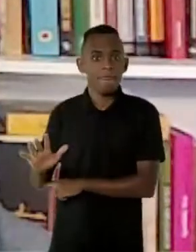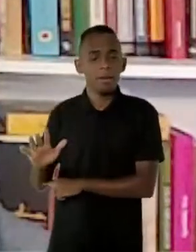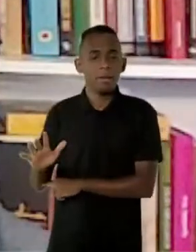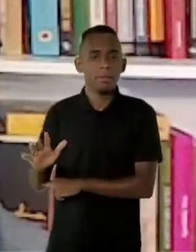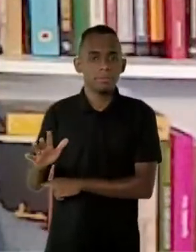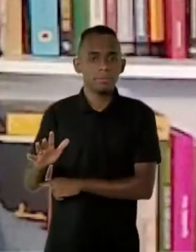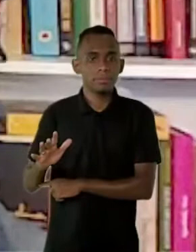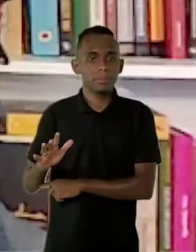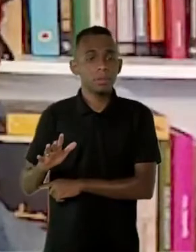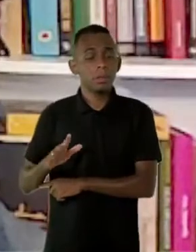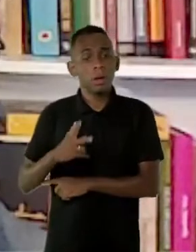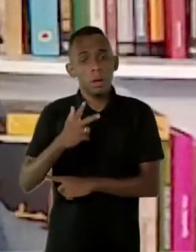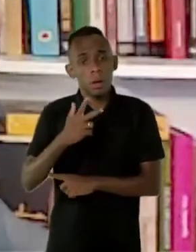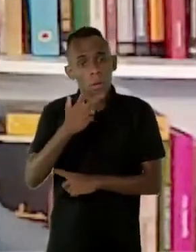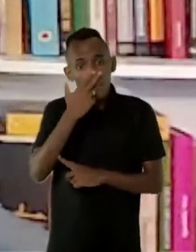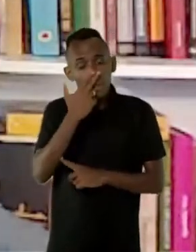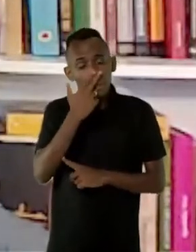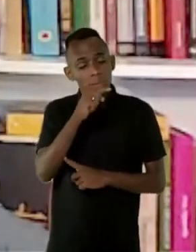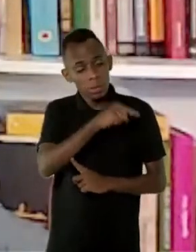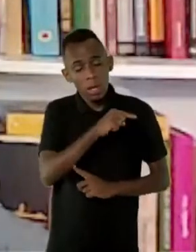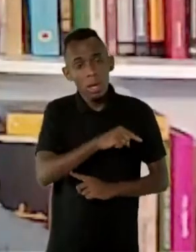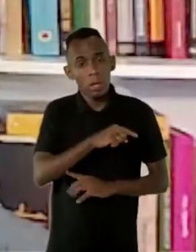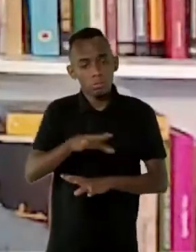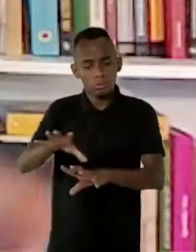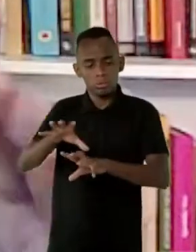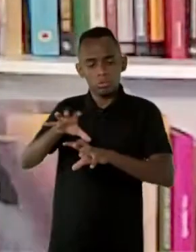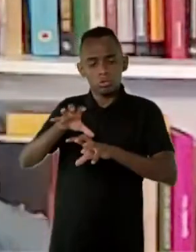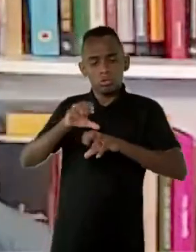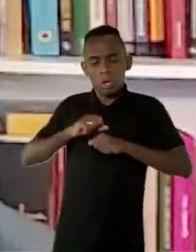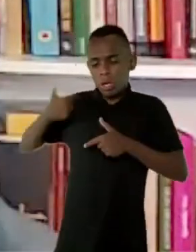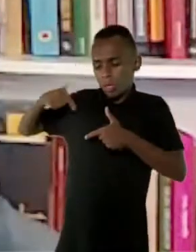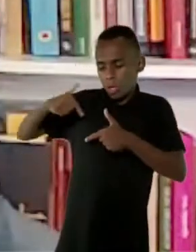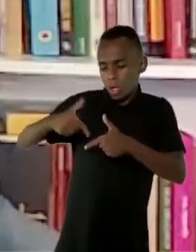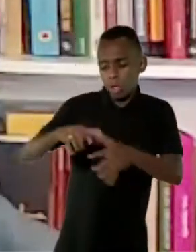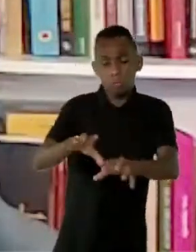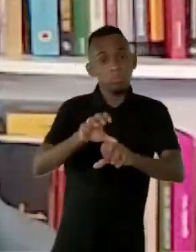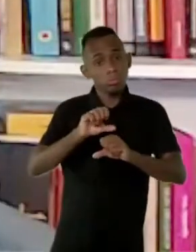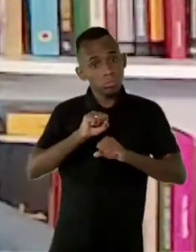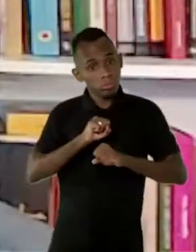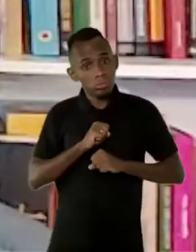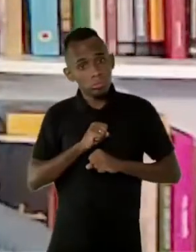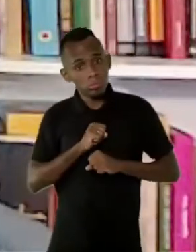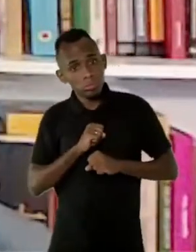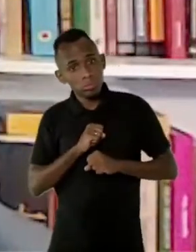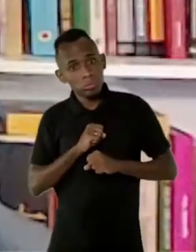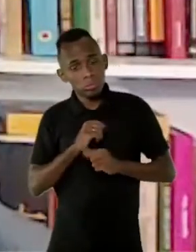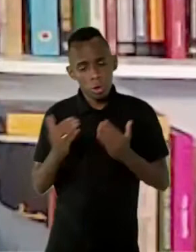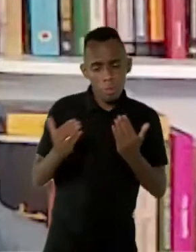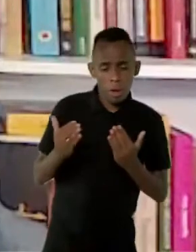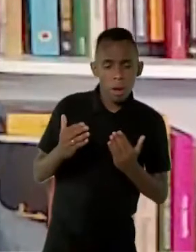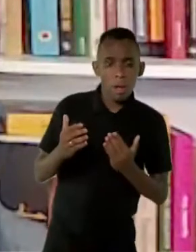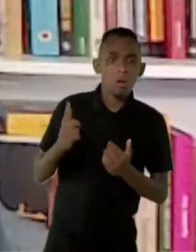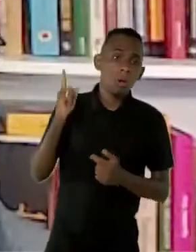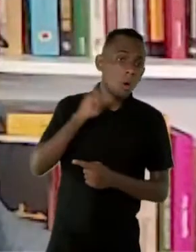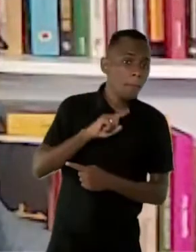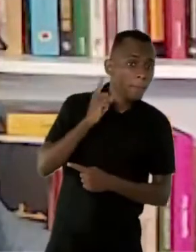pouco dessa dicção e reproduziu bastante isso entre o mineirês e entre